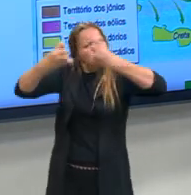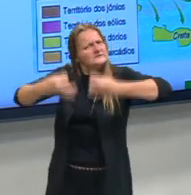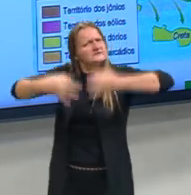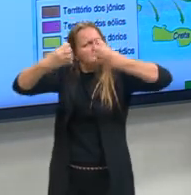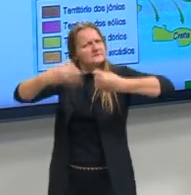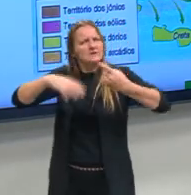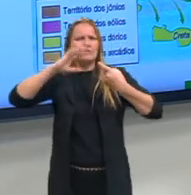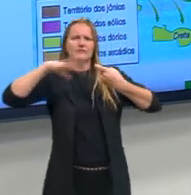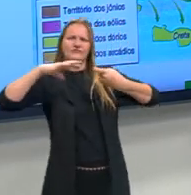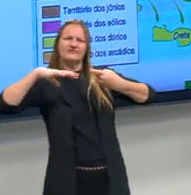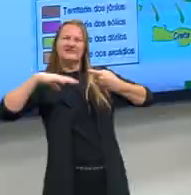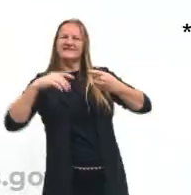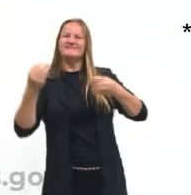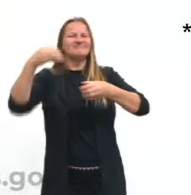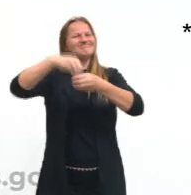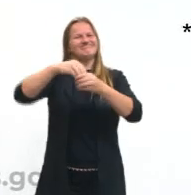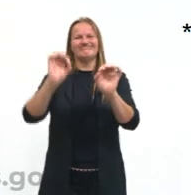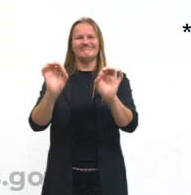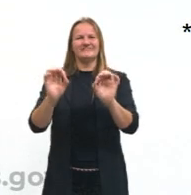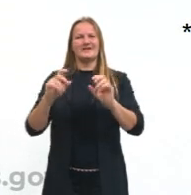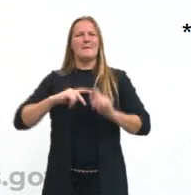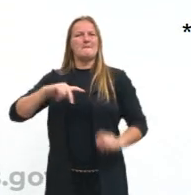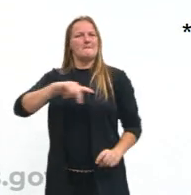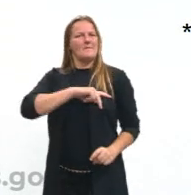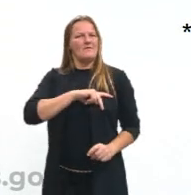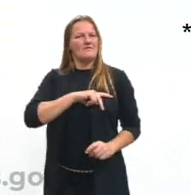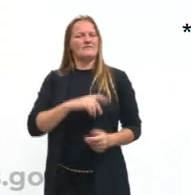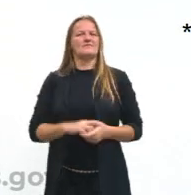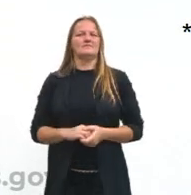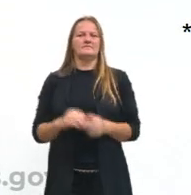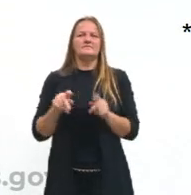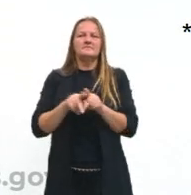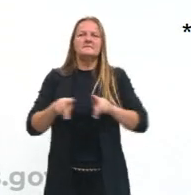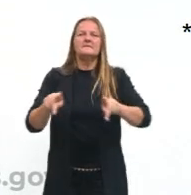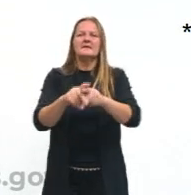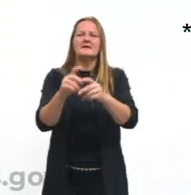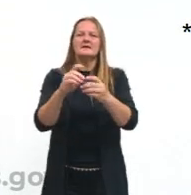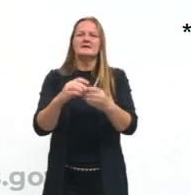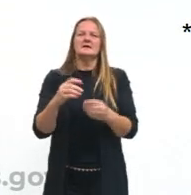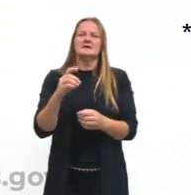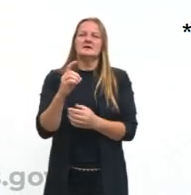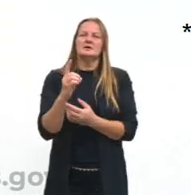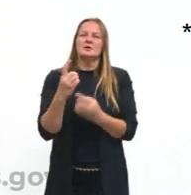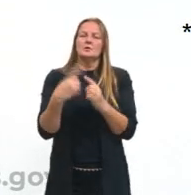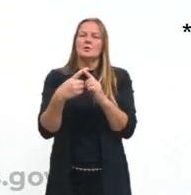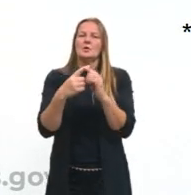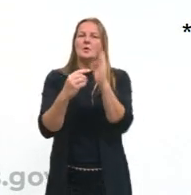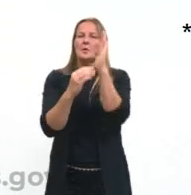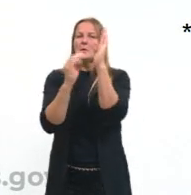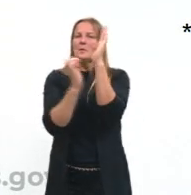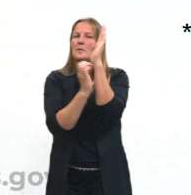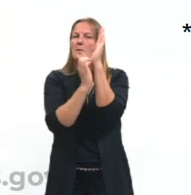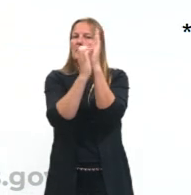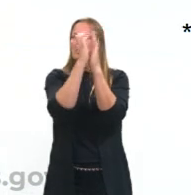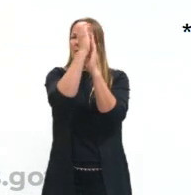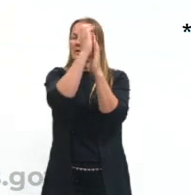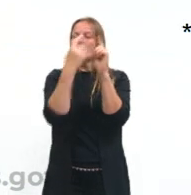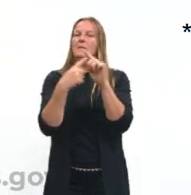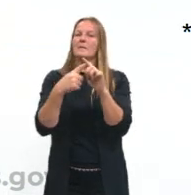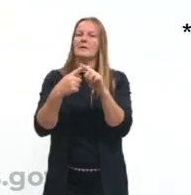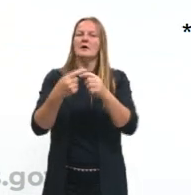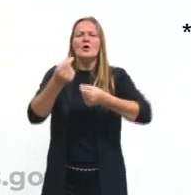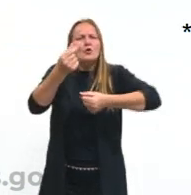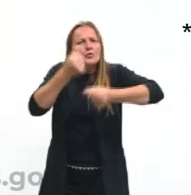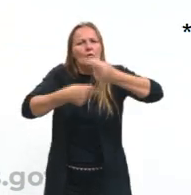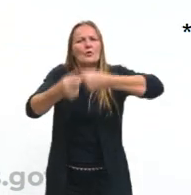míticas não cabem mais aqui na apólice na democracia Então a partir desses elementos do desenvolvimento do comércio